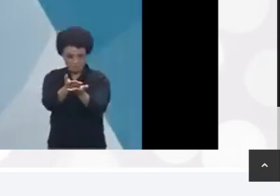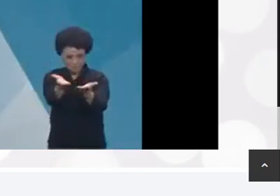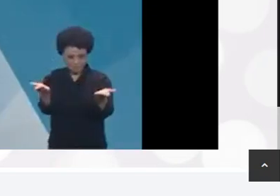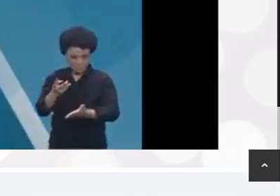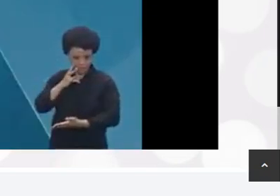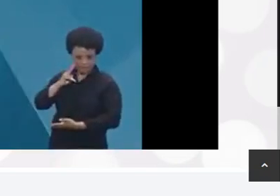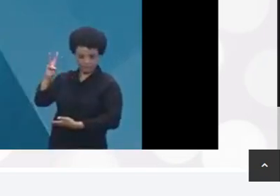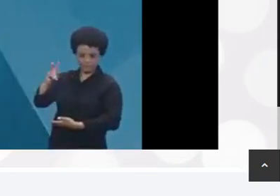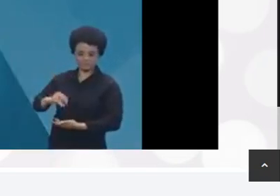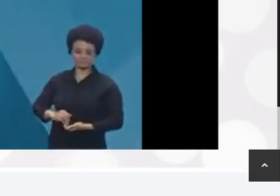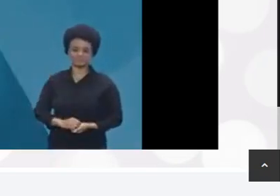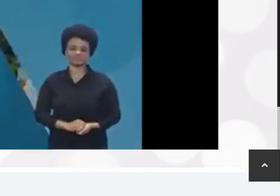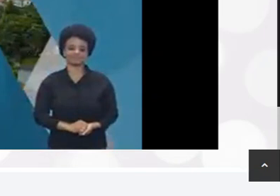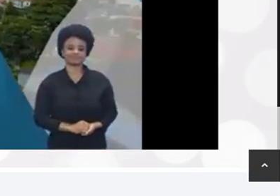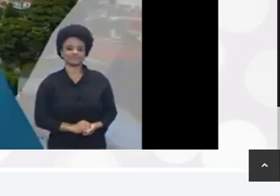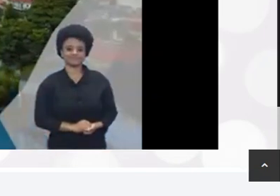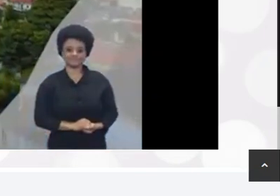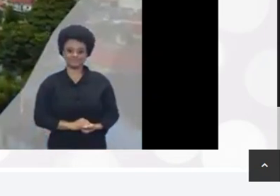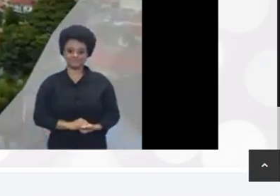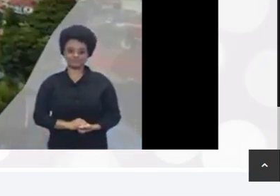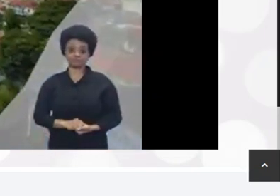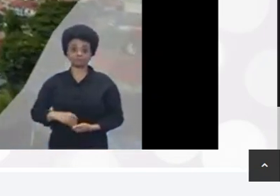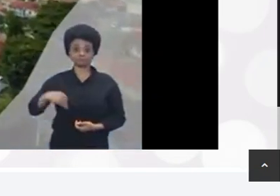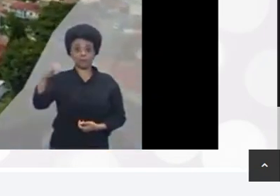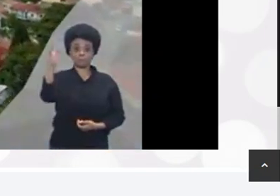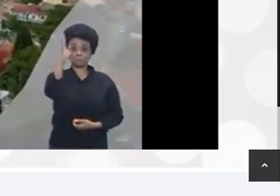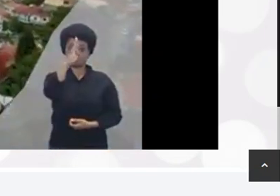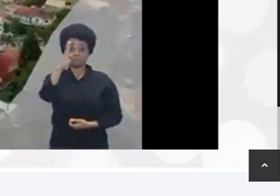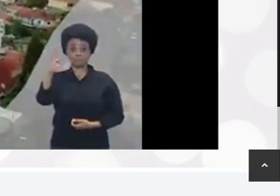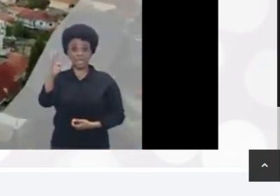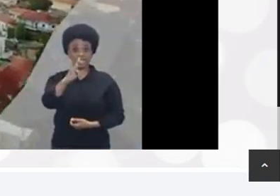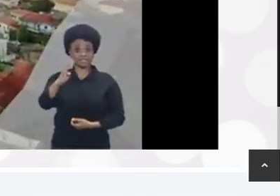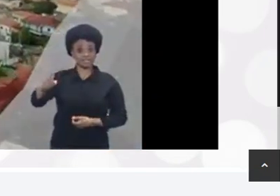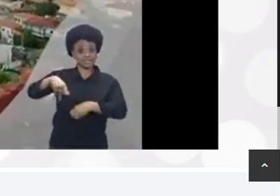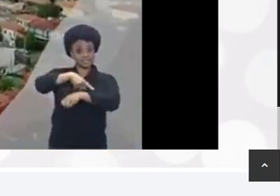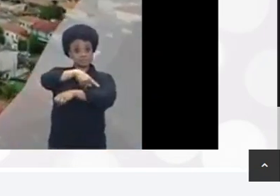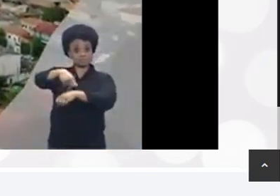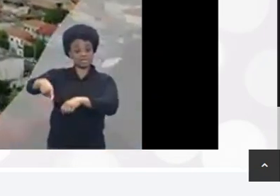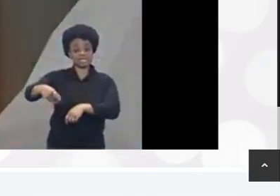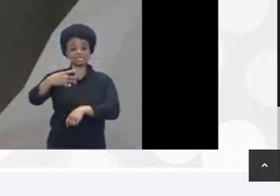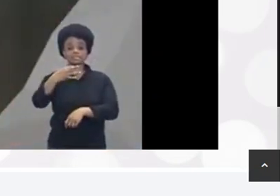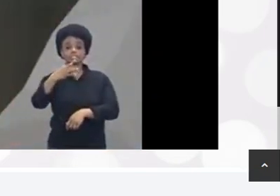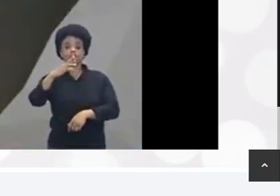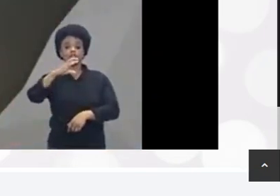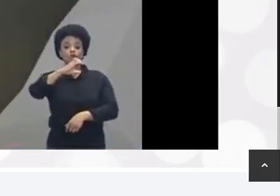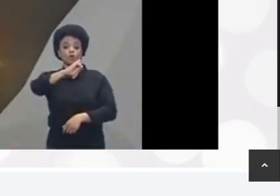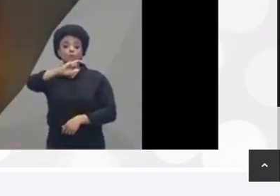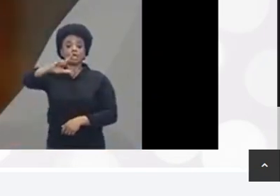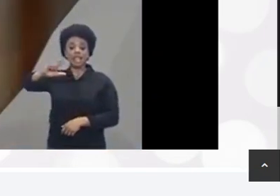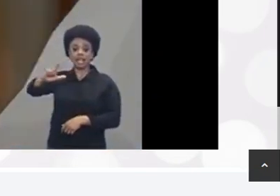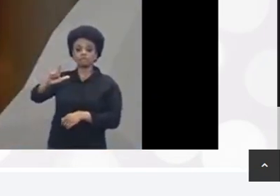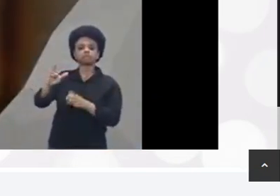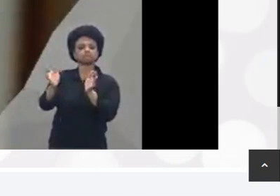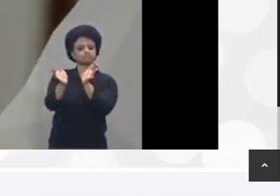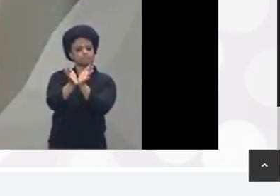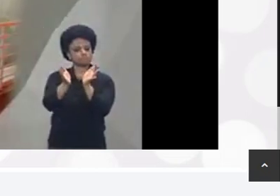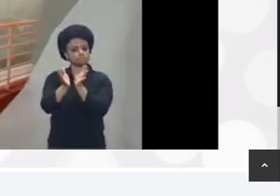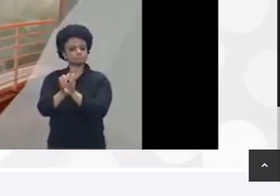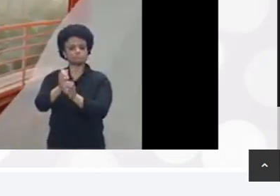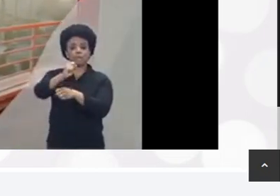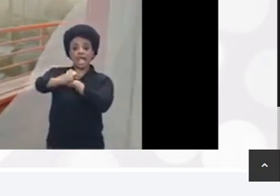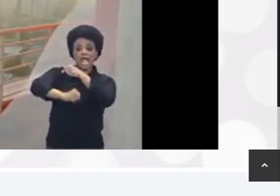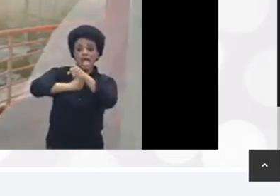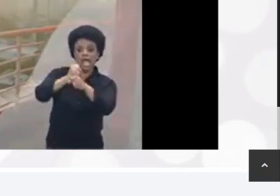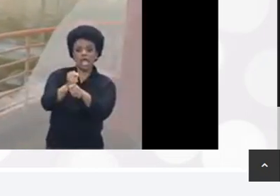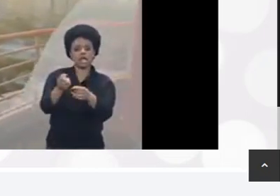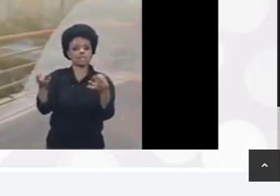ver. O Brasil é um país tropical, com as estações do ano bem divididas, ou quase